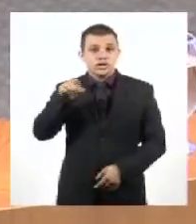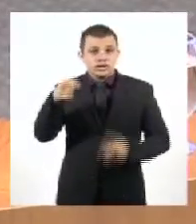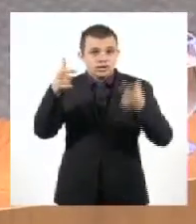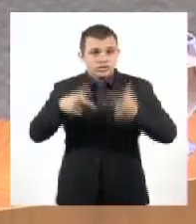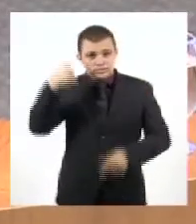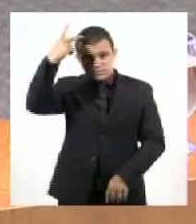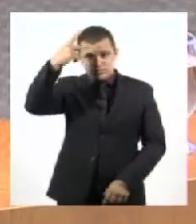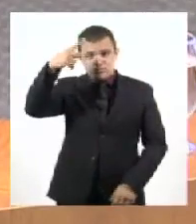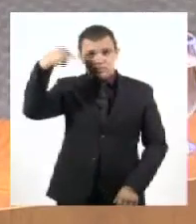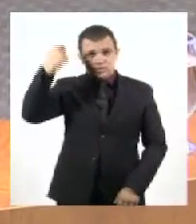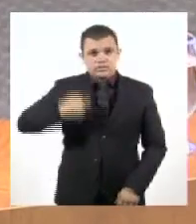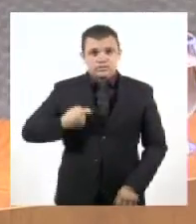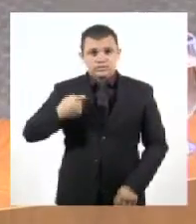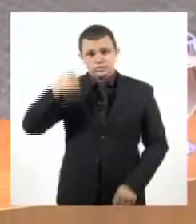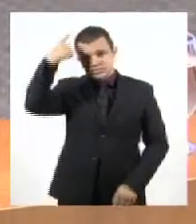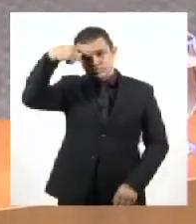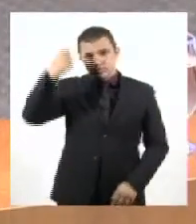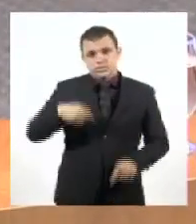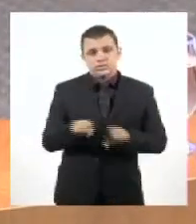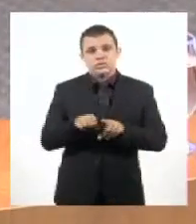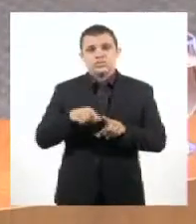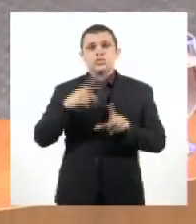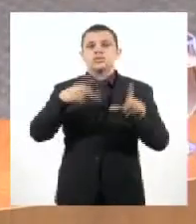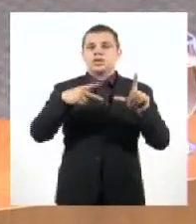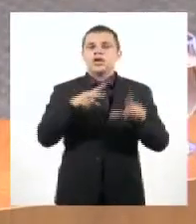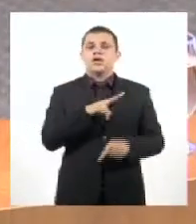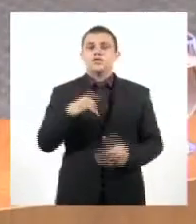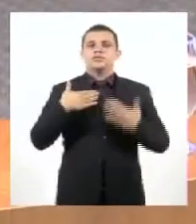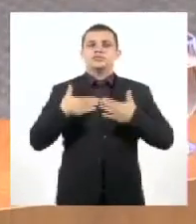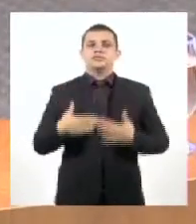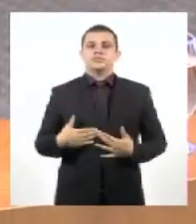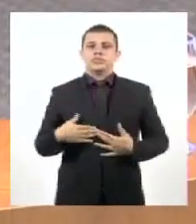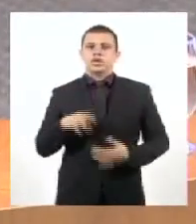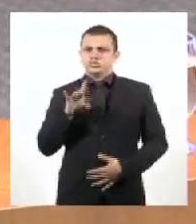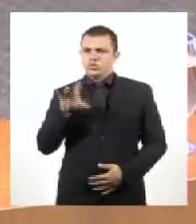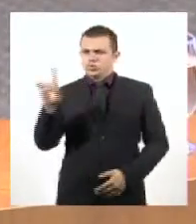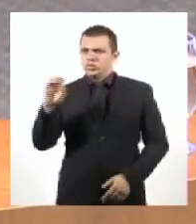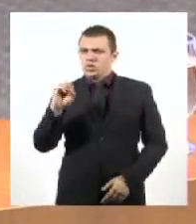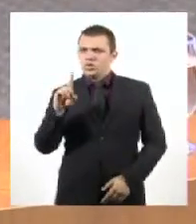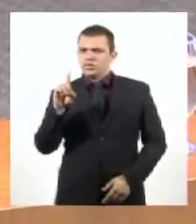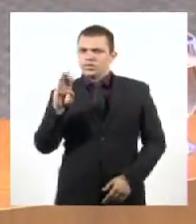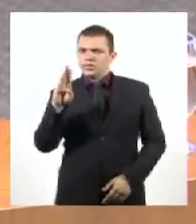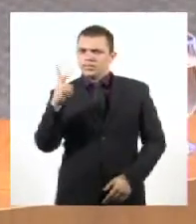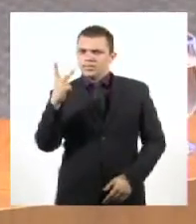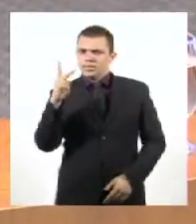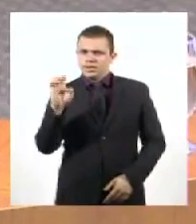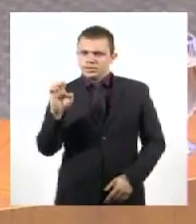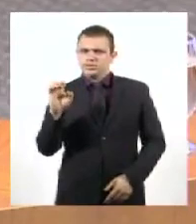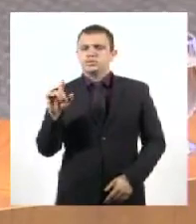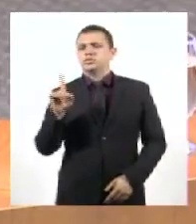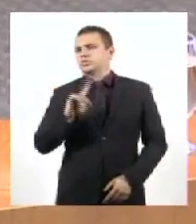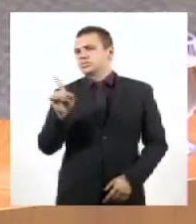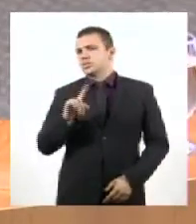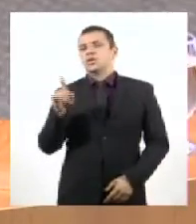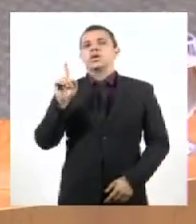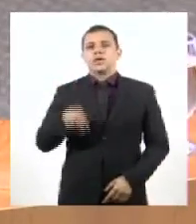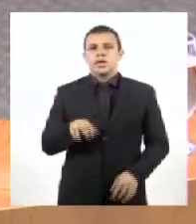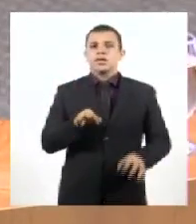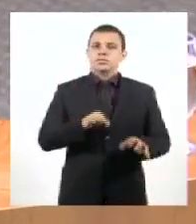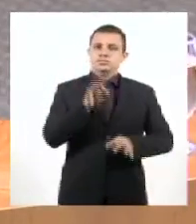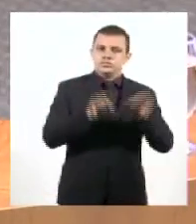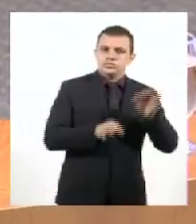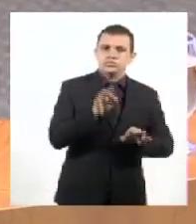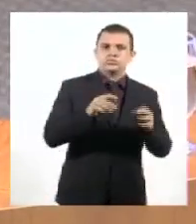não serão saciados pela Odebrecht, serão saciados pela atenção que o Poder Executivo, Judiciário e Legislativo